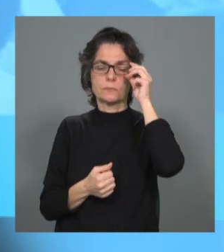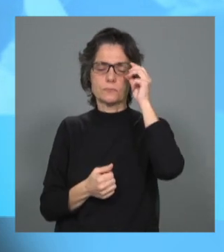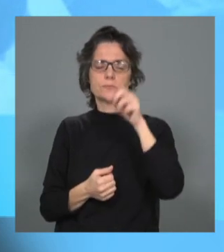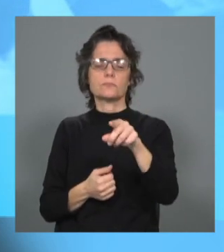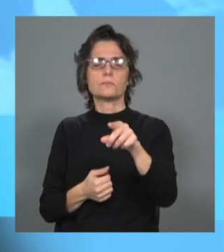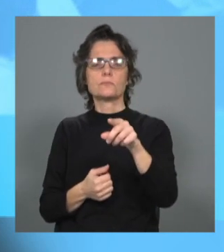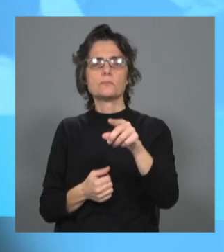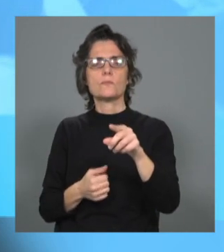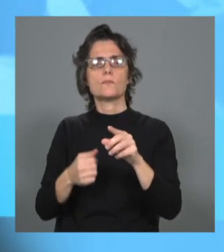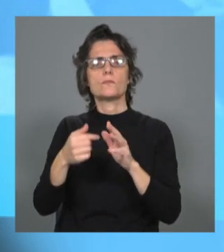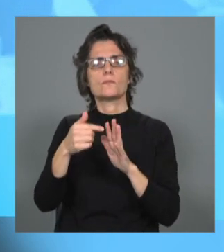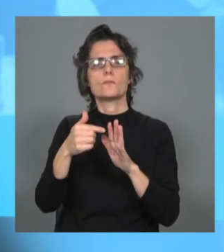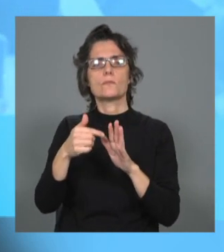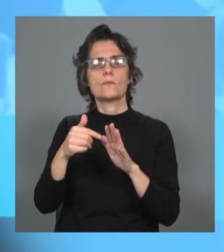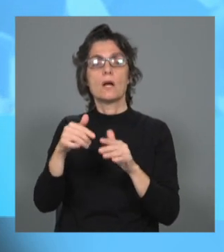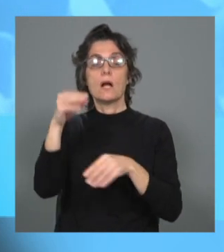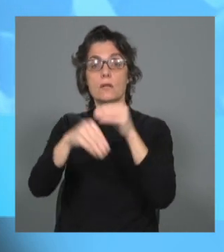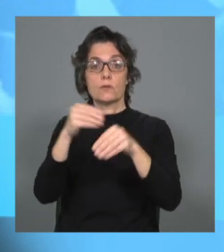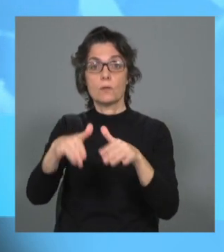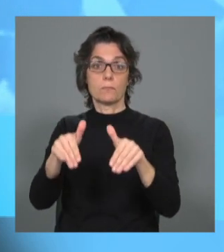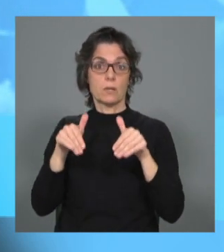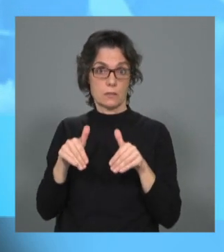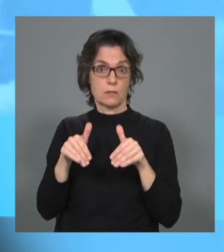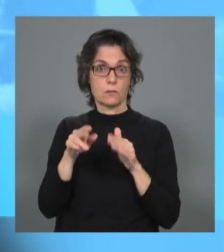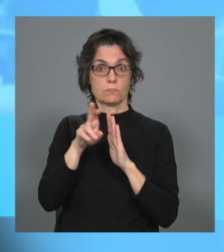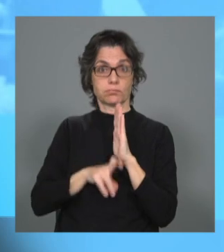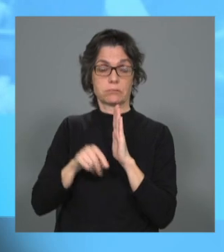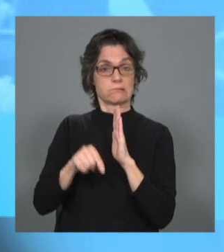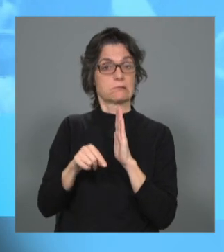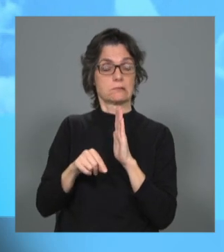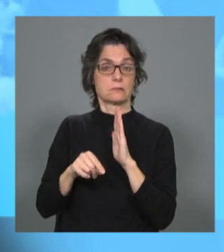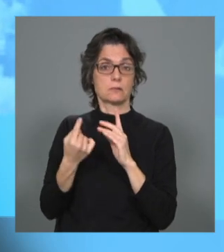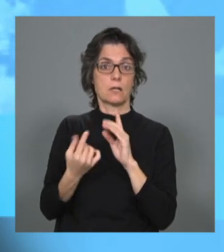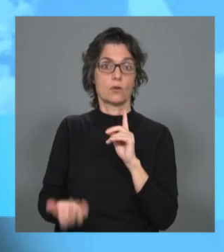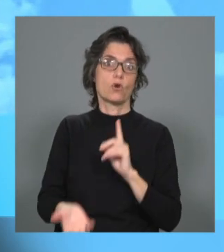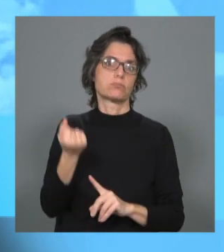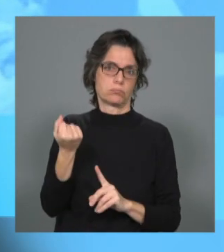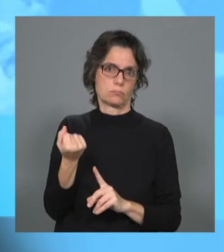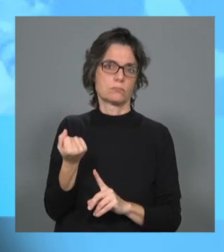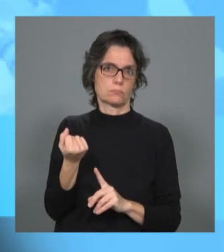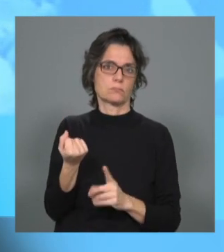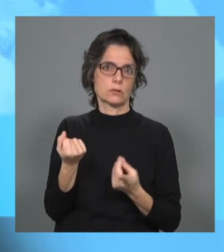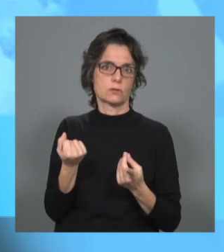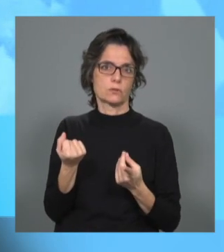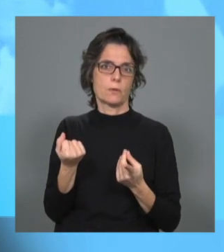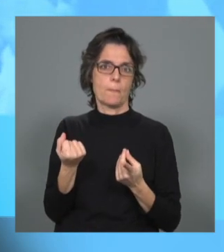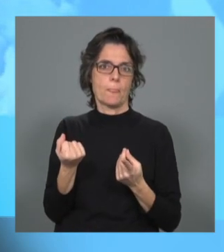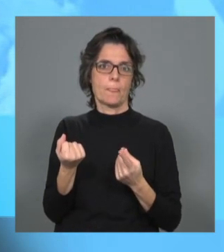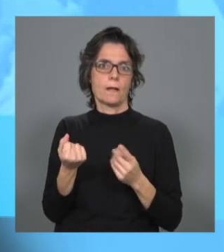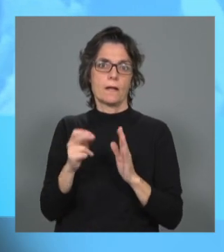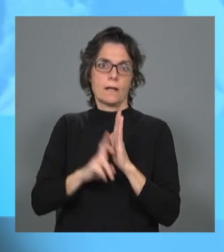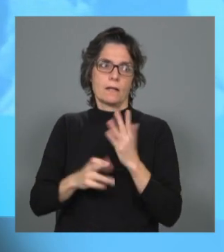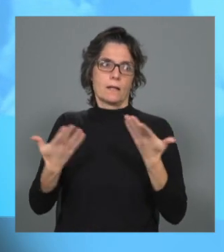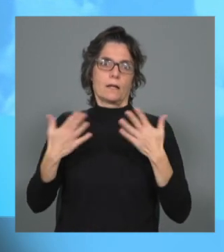eleitoral, a abstenção reduziu, o que é, à partida, uma grande conquista e um motivo para nos alegrarmos. Foi uma